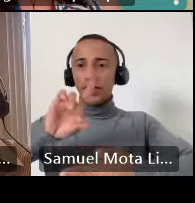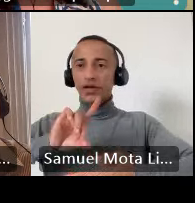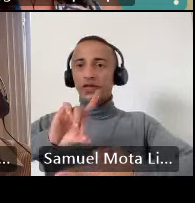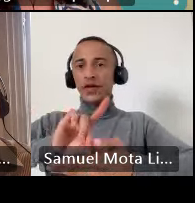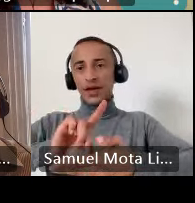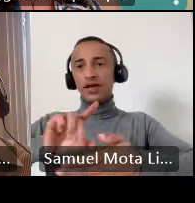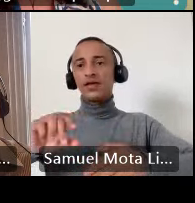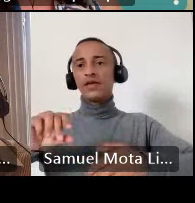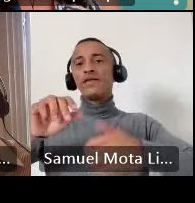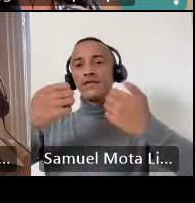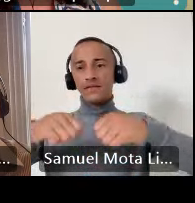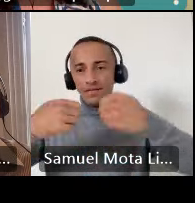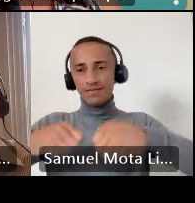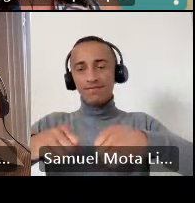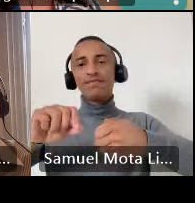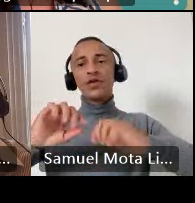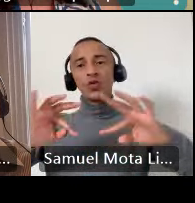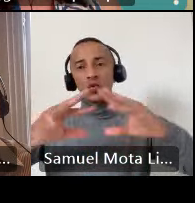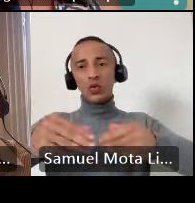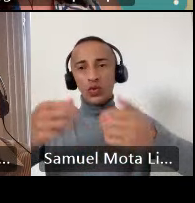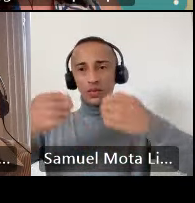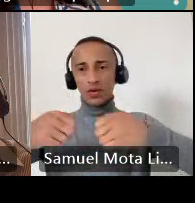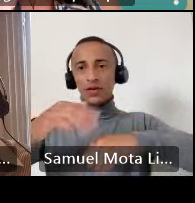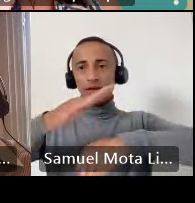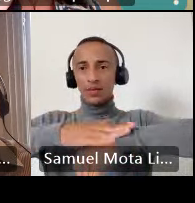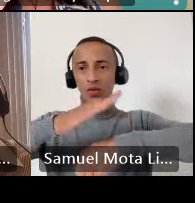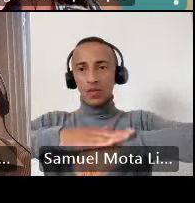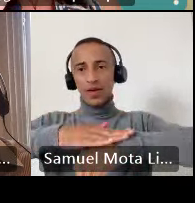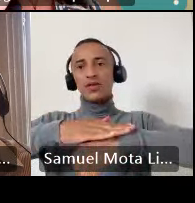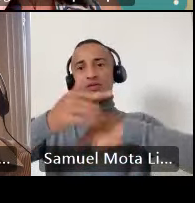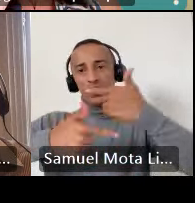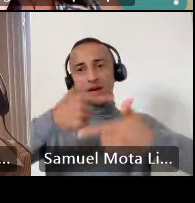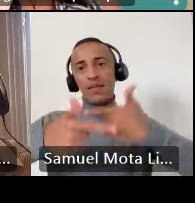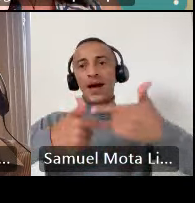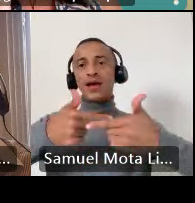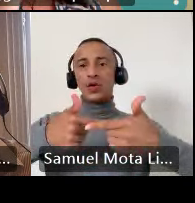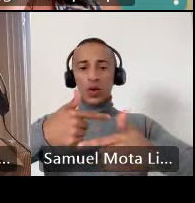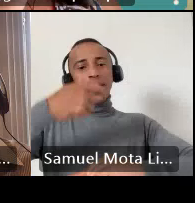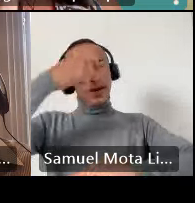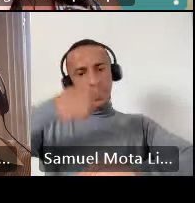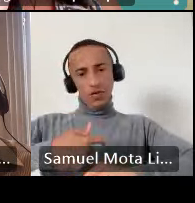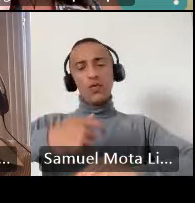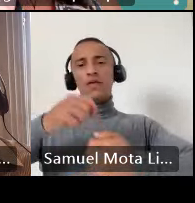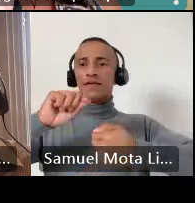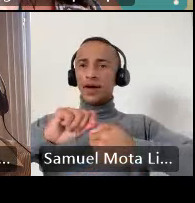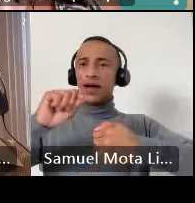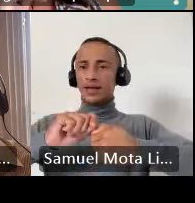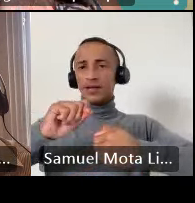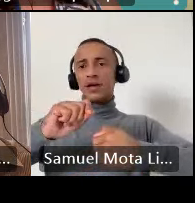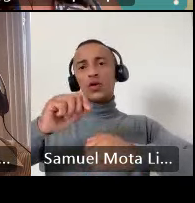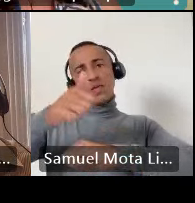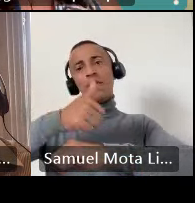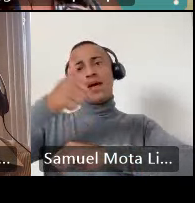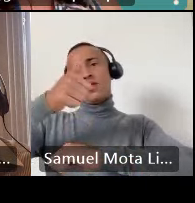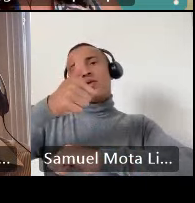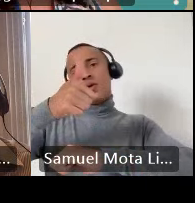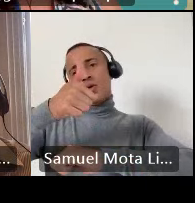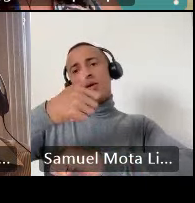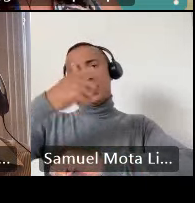necessário e o mais certo possível naquele momento Essa é a condição fazer o melhor possível dadas as condições que a gente tem